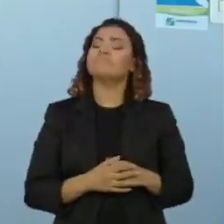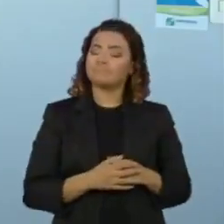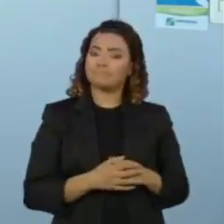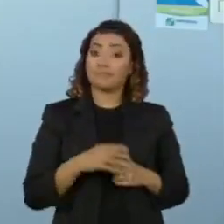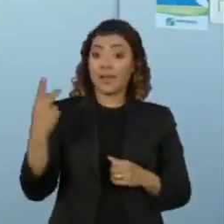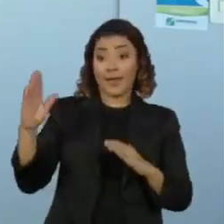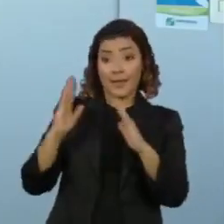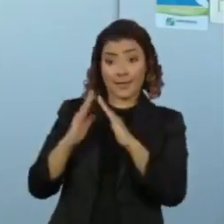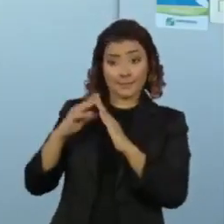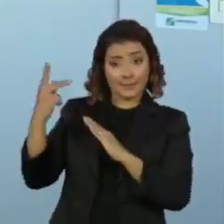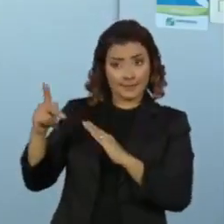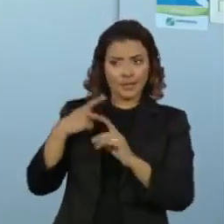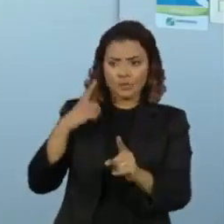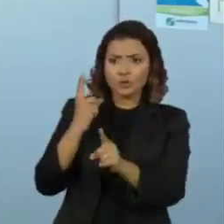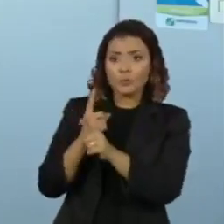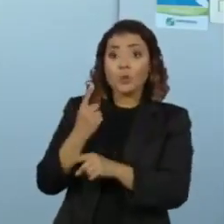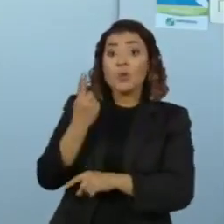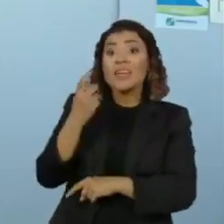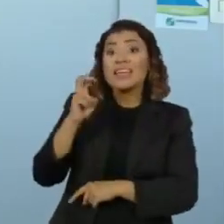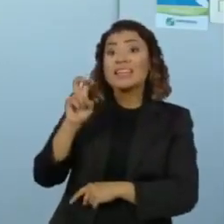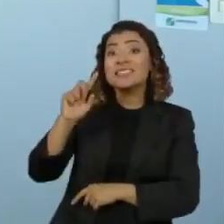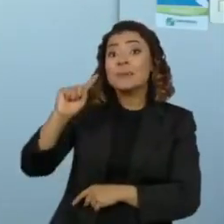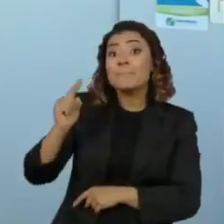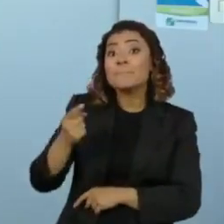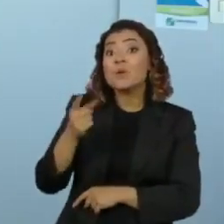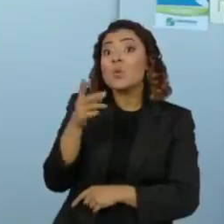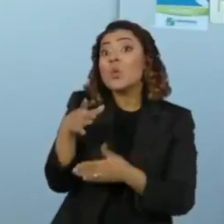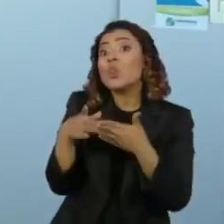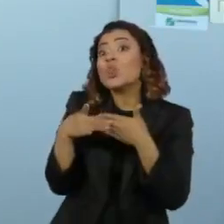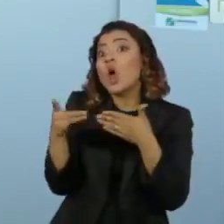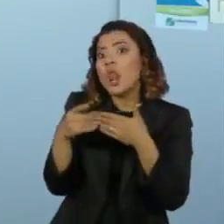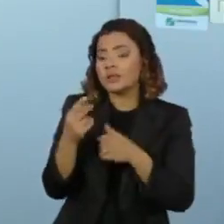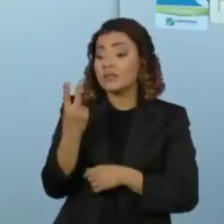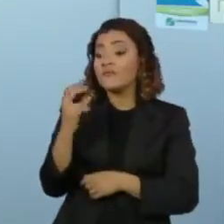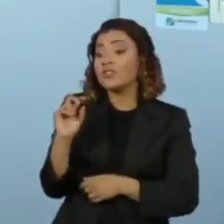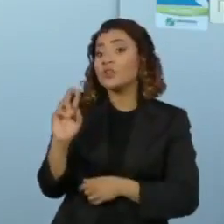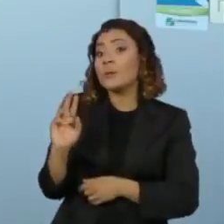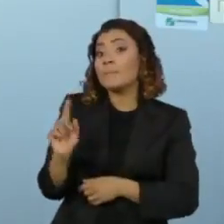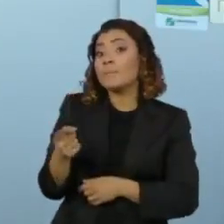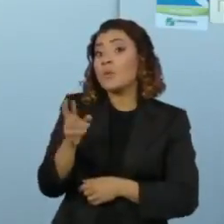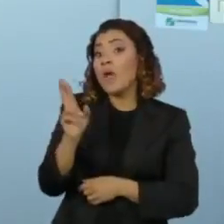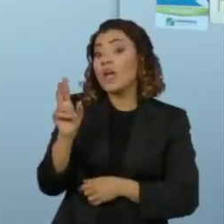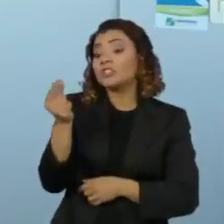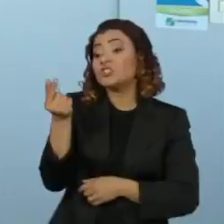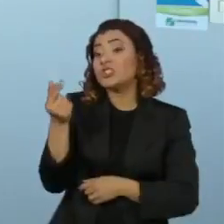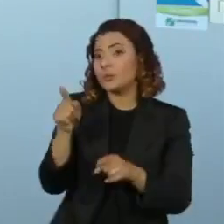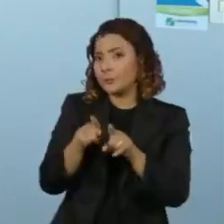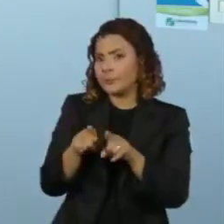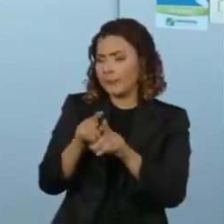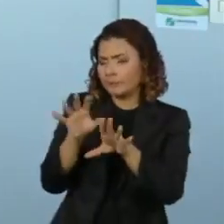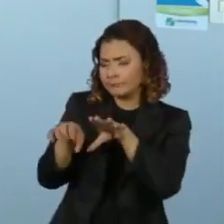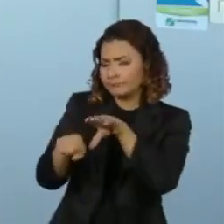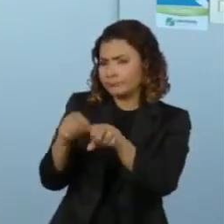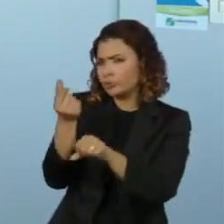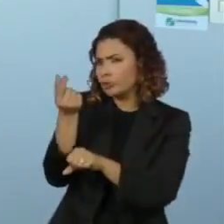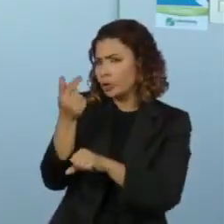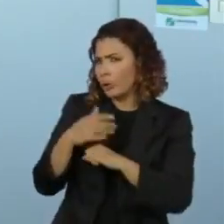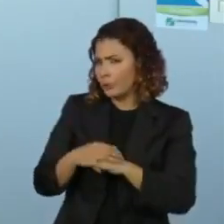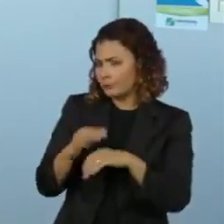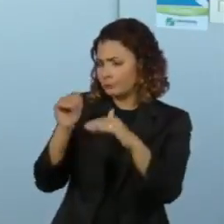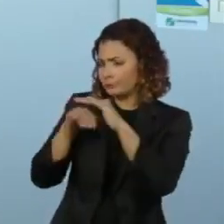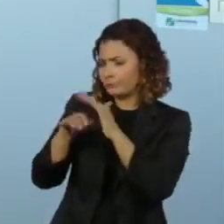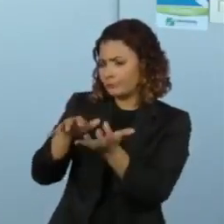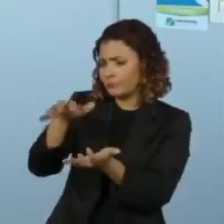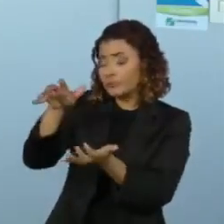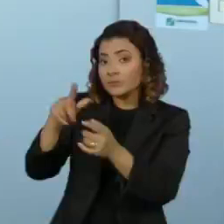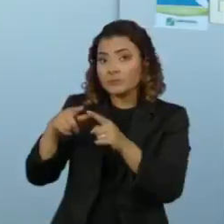a polícia apreendeu US$ 15 mil e R$ 20 mil em dinheiro. A Confederação Brasileira de Voleibol informou